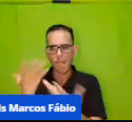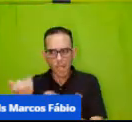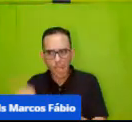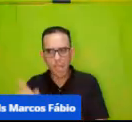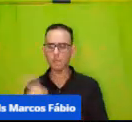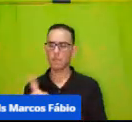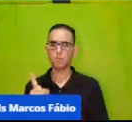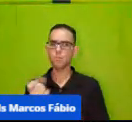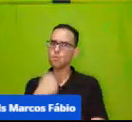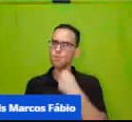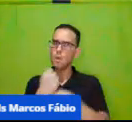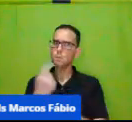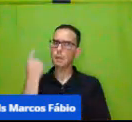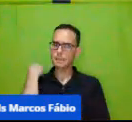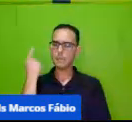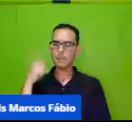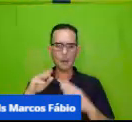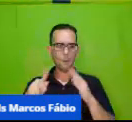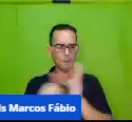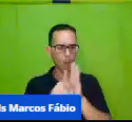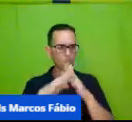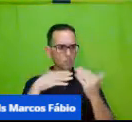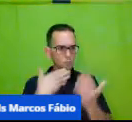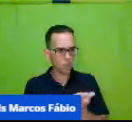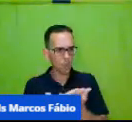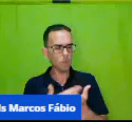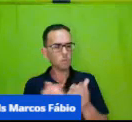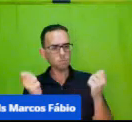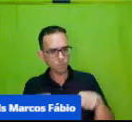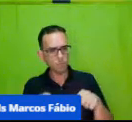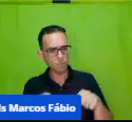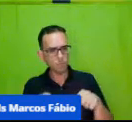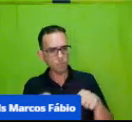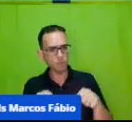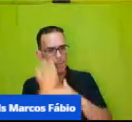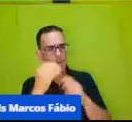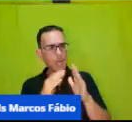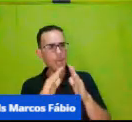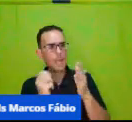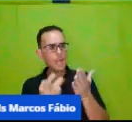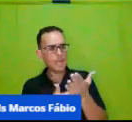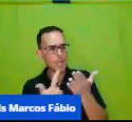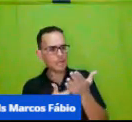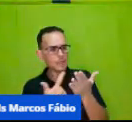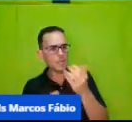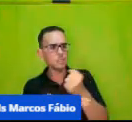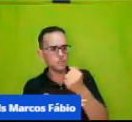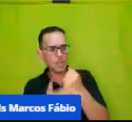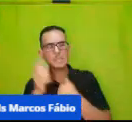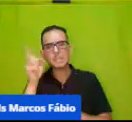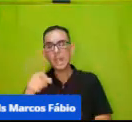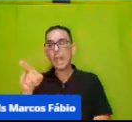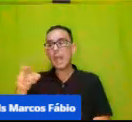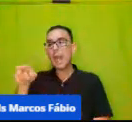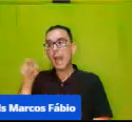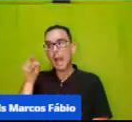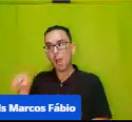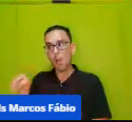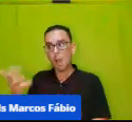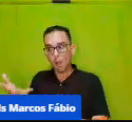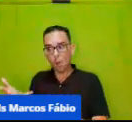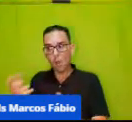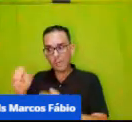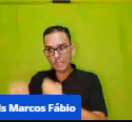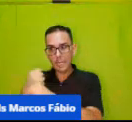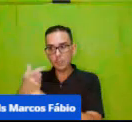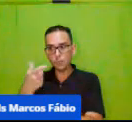comentou, eram as escolas que estavam construindo esses cadernos de atividade. Agora quem constrói somos nós lá da CEMED, e aí a